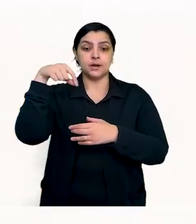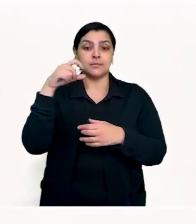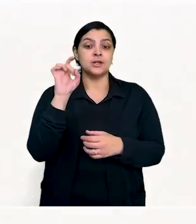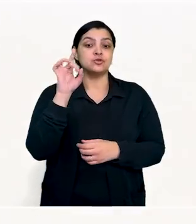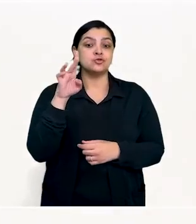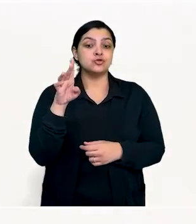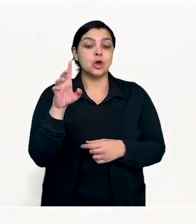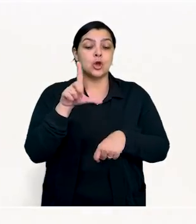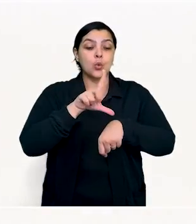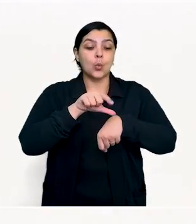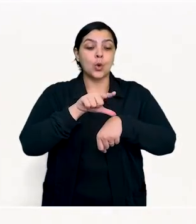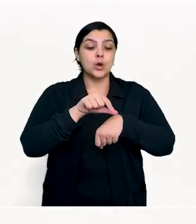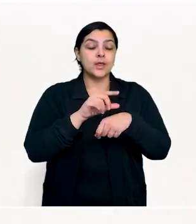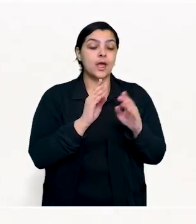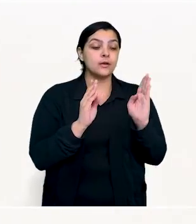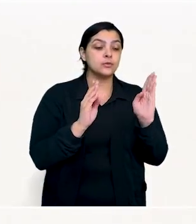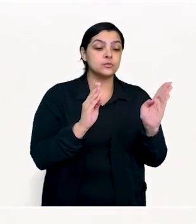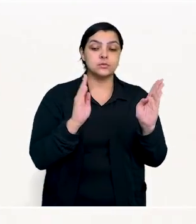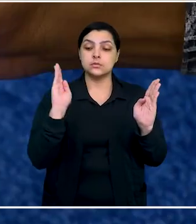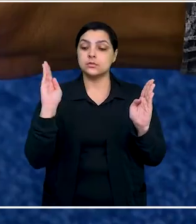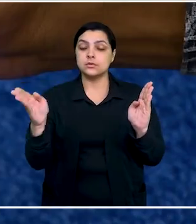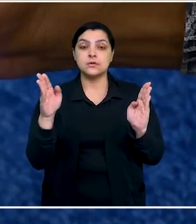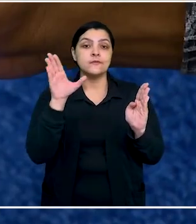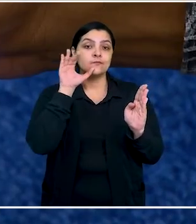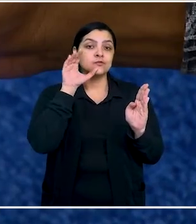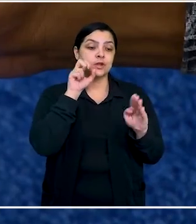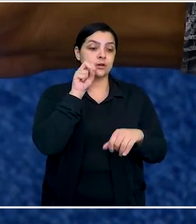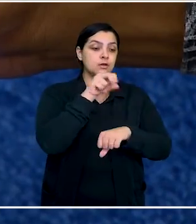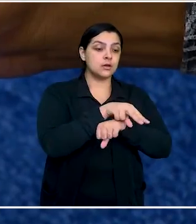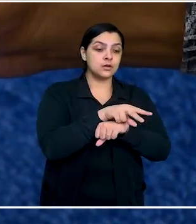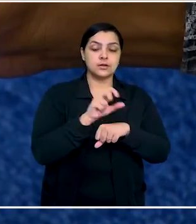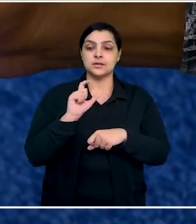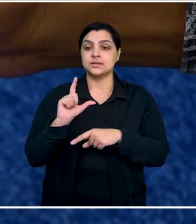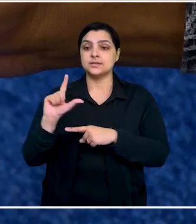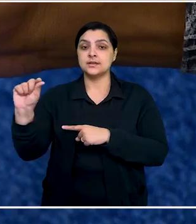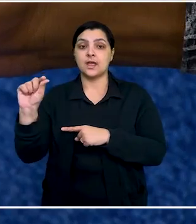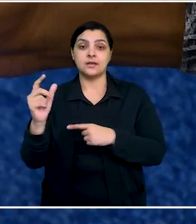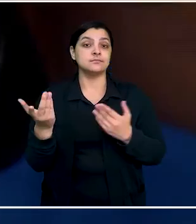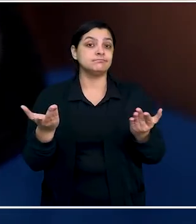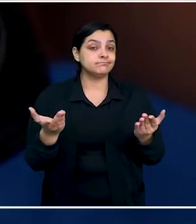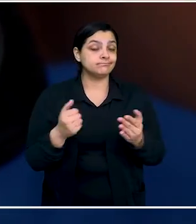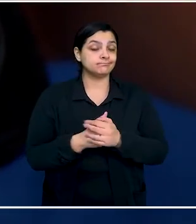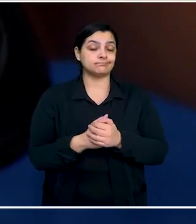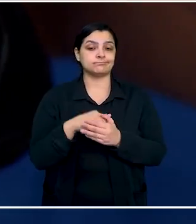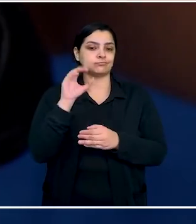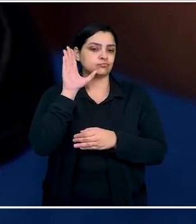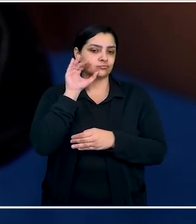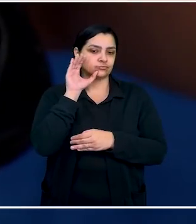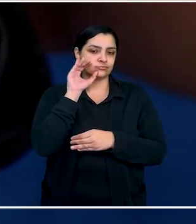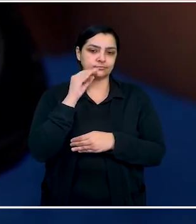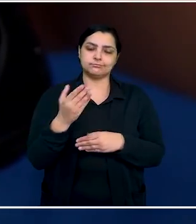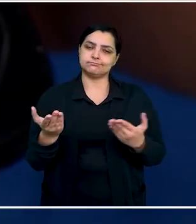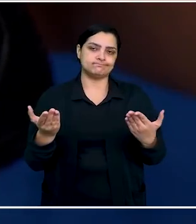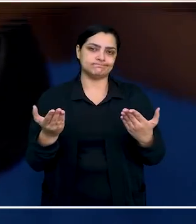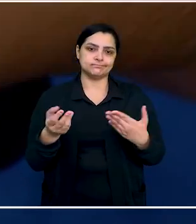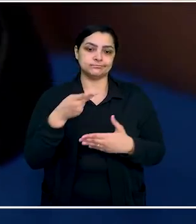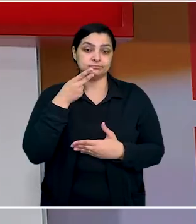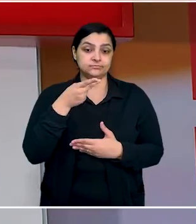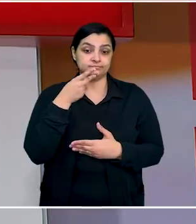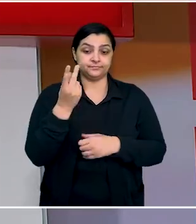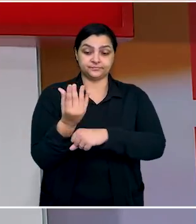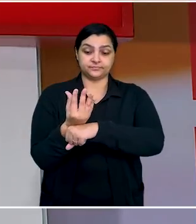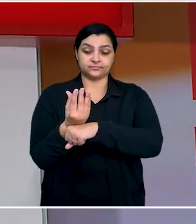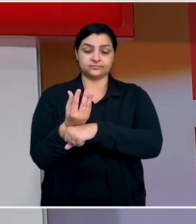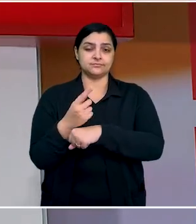se restringiria aos horários de prestação de serviços alegados pelo bancário. O trabalhador, por outro lado, defendeu